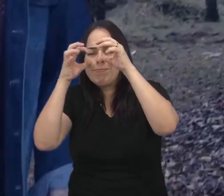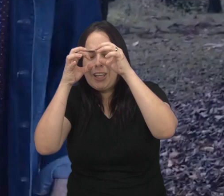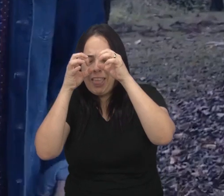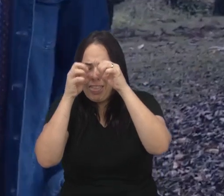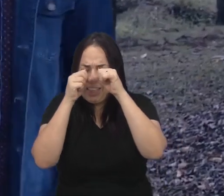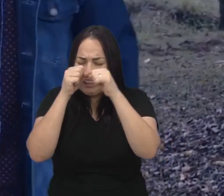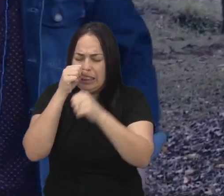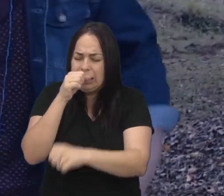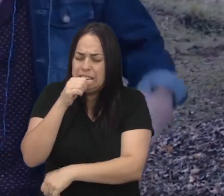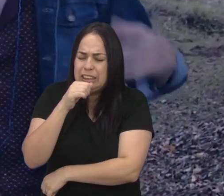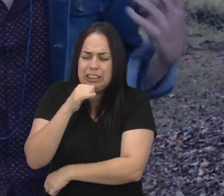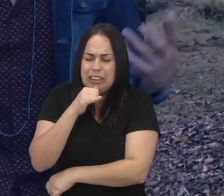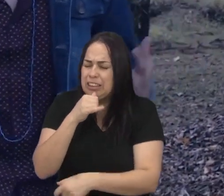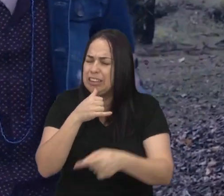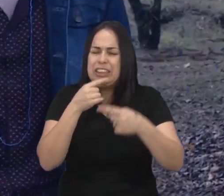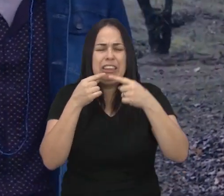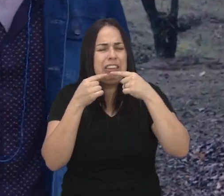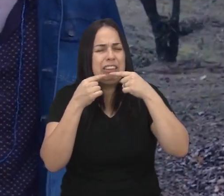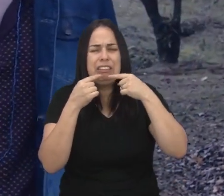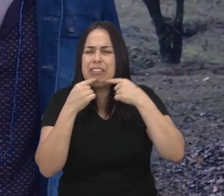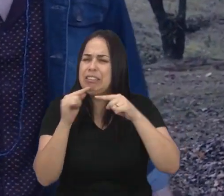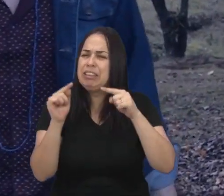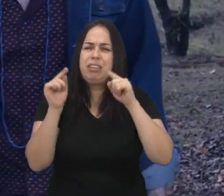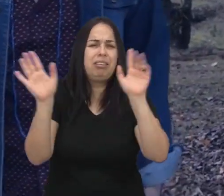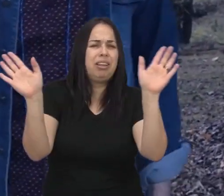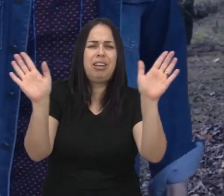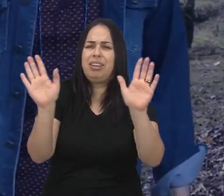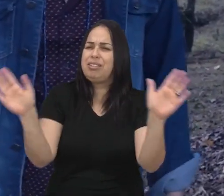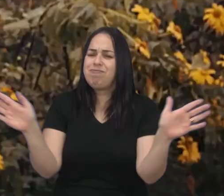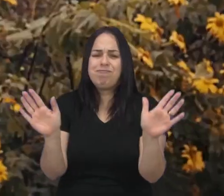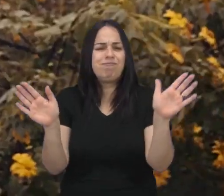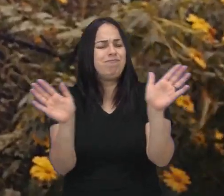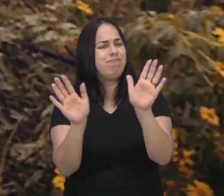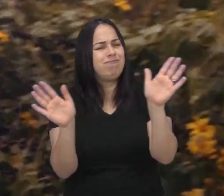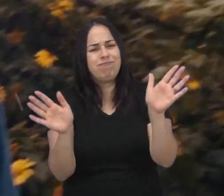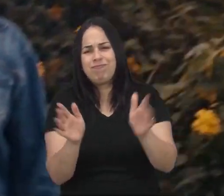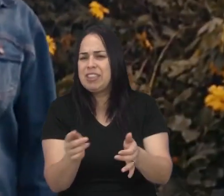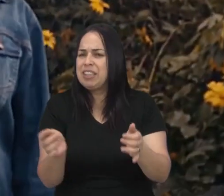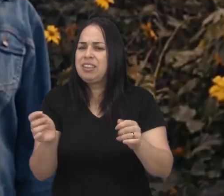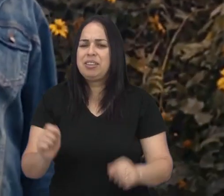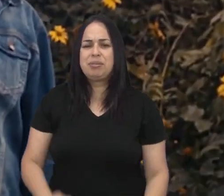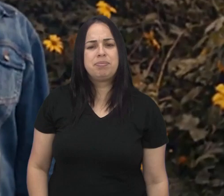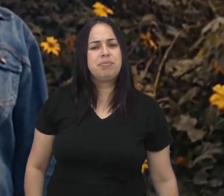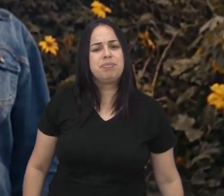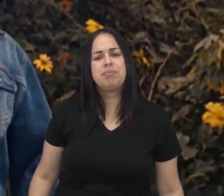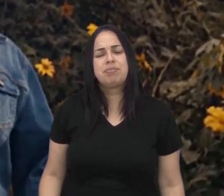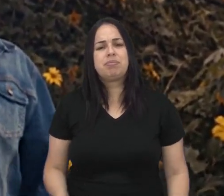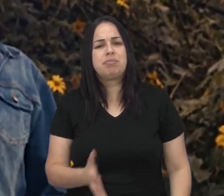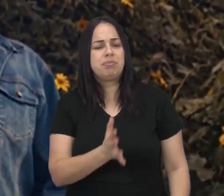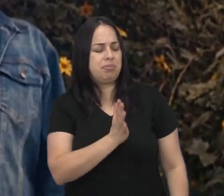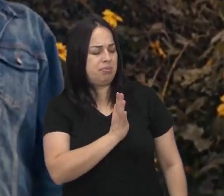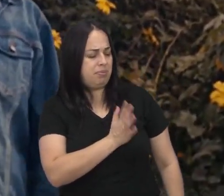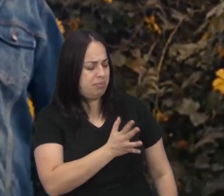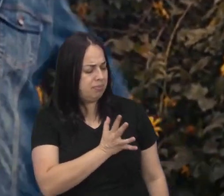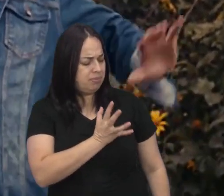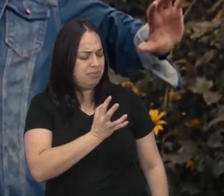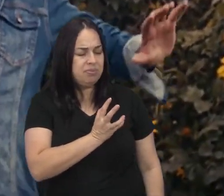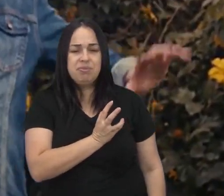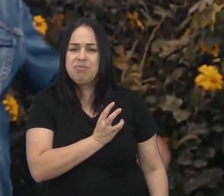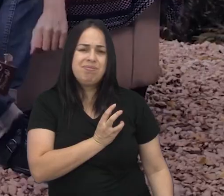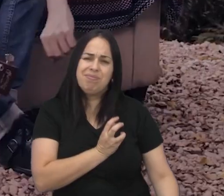não alimente a sede de alteza, não vá secar